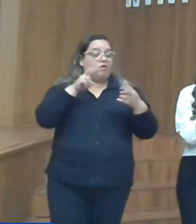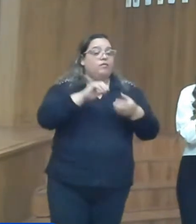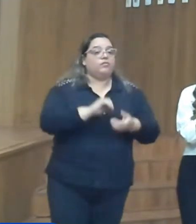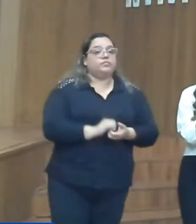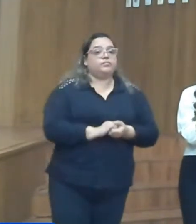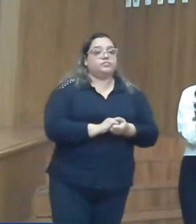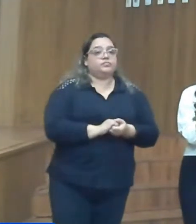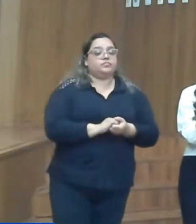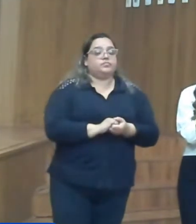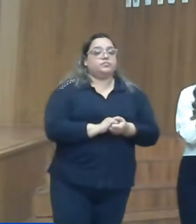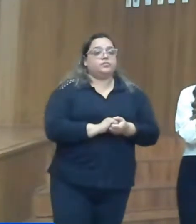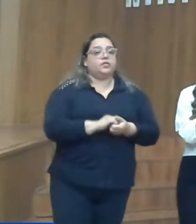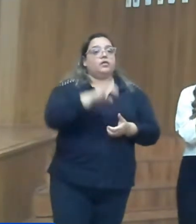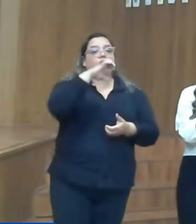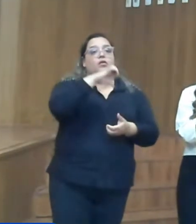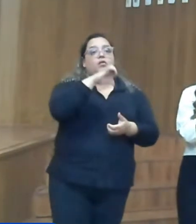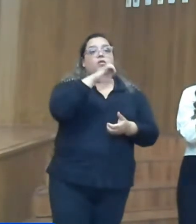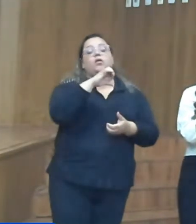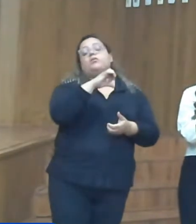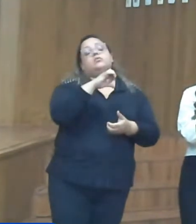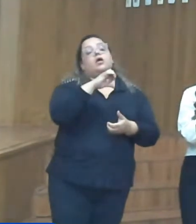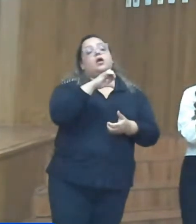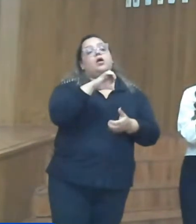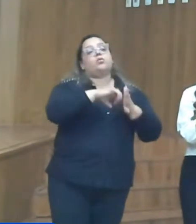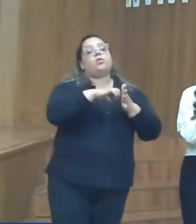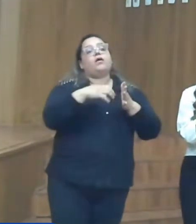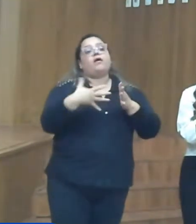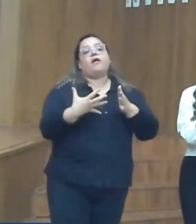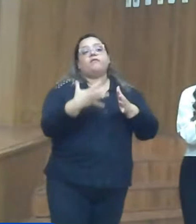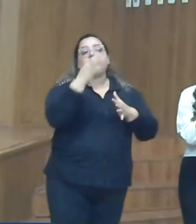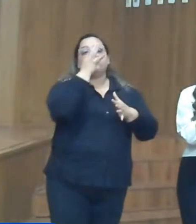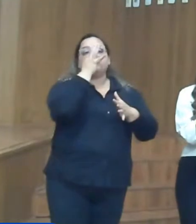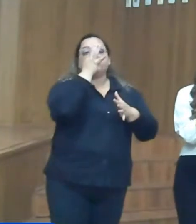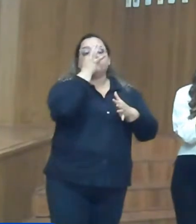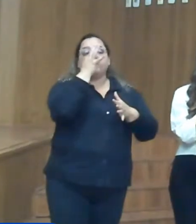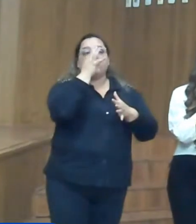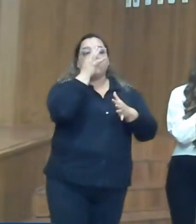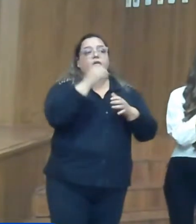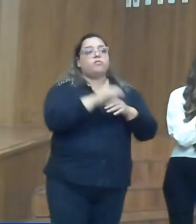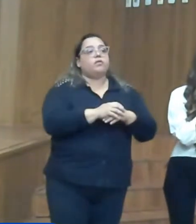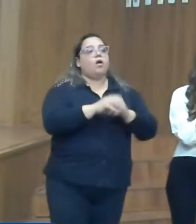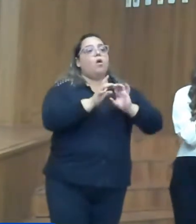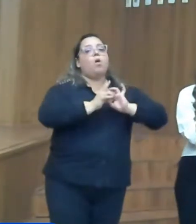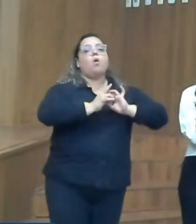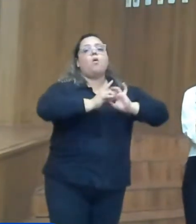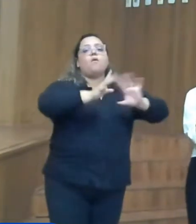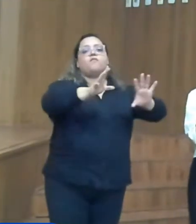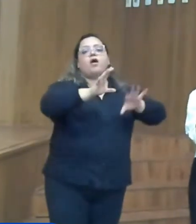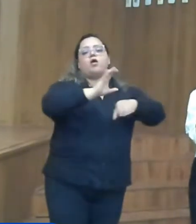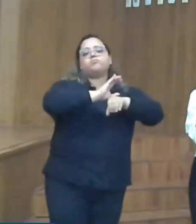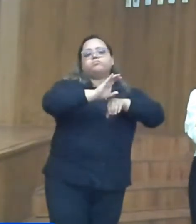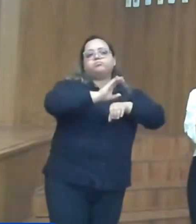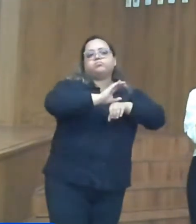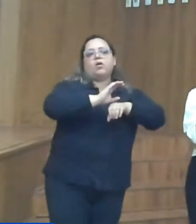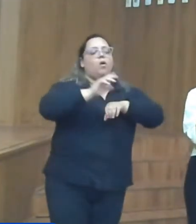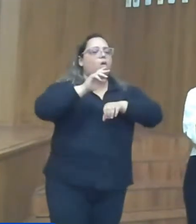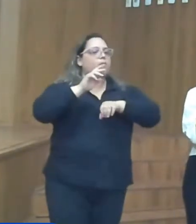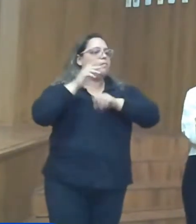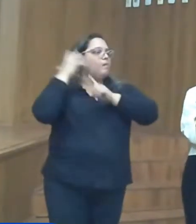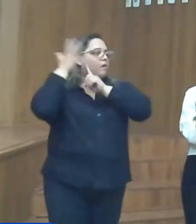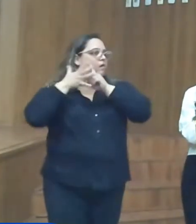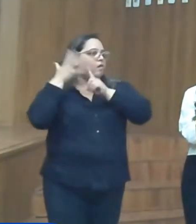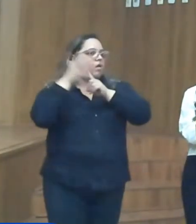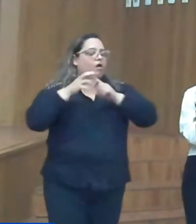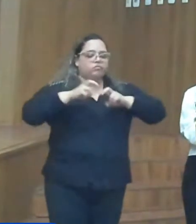A nona edição do ECMAT vem oferecendo minicursos, oficinas, palestra, mesa redonda